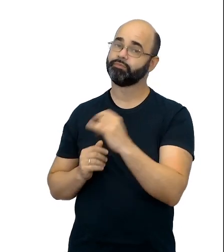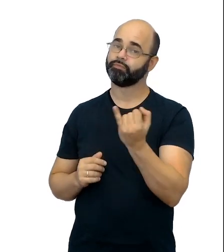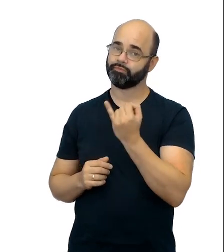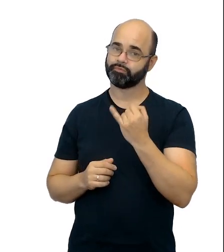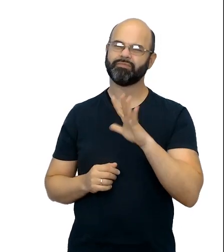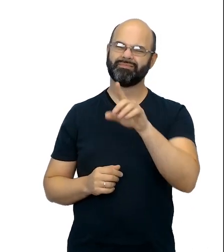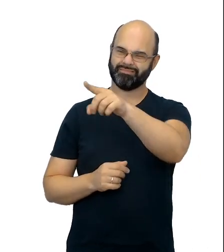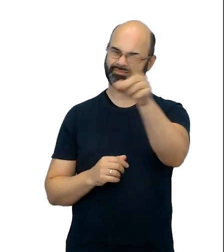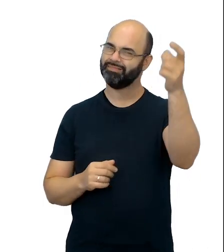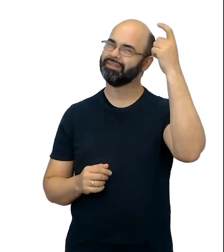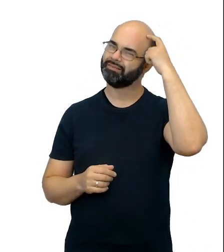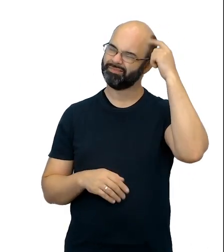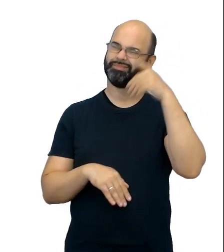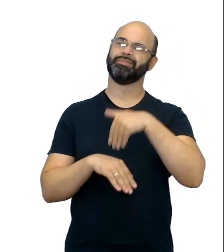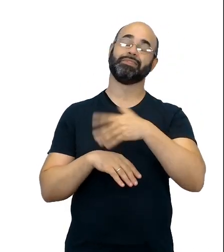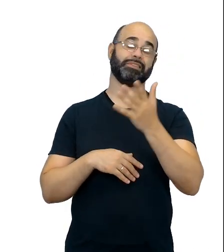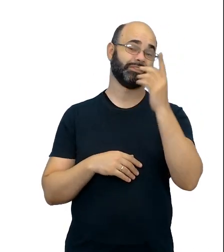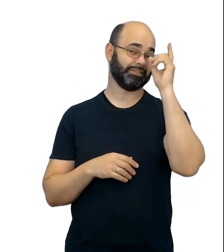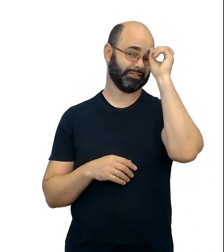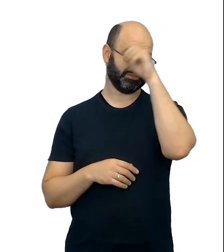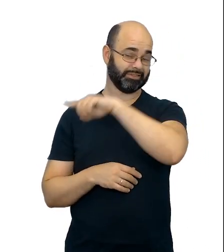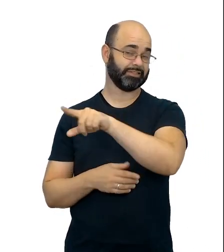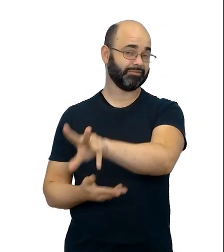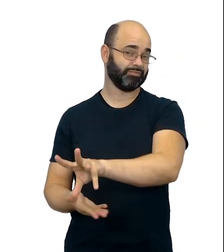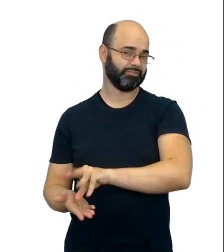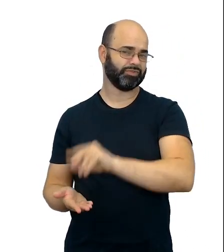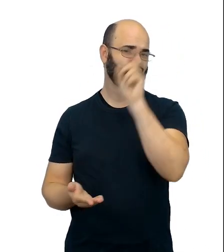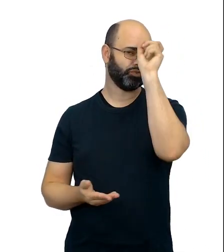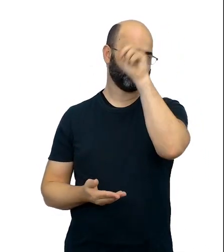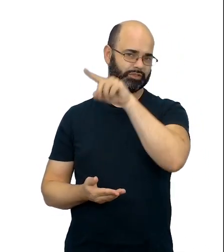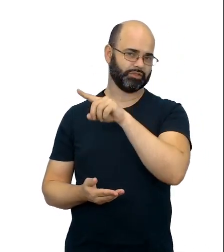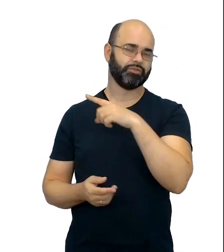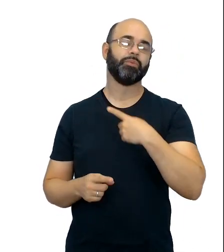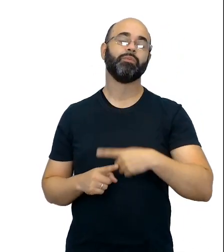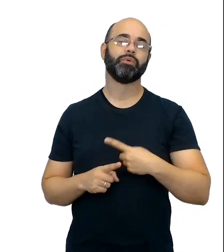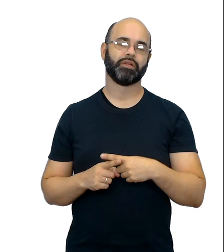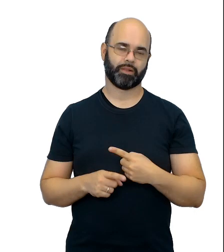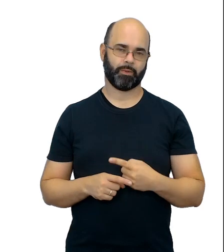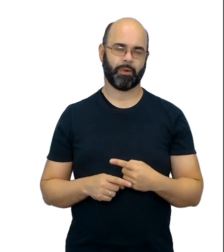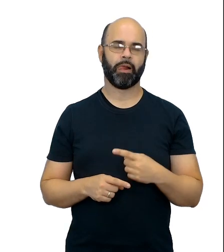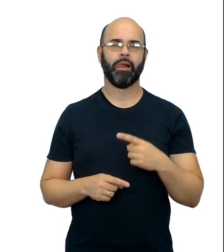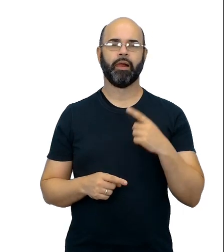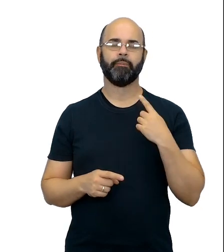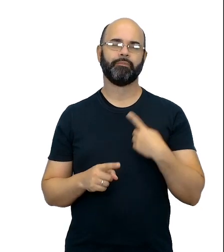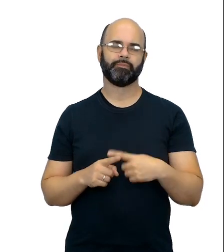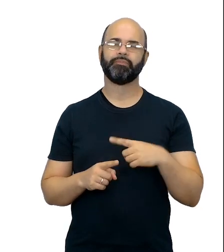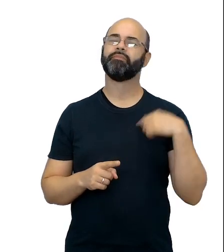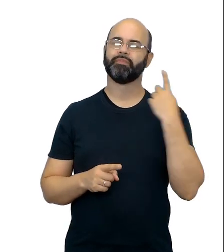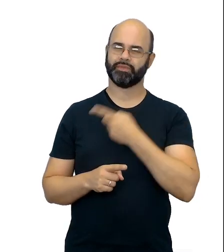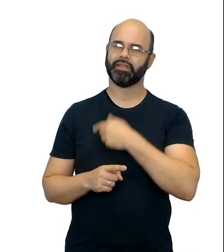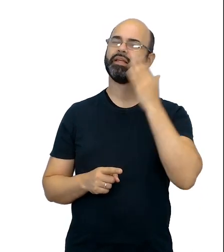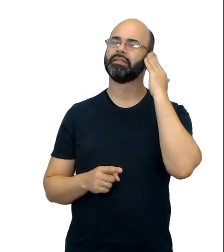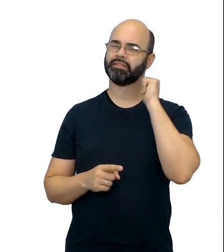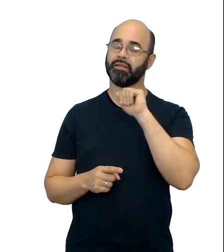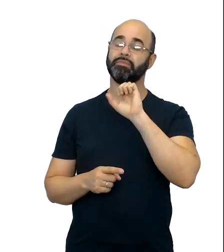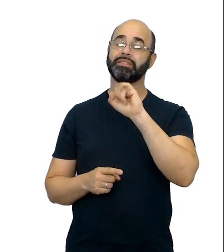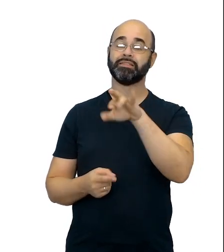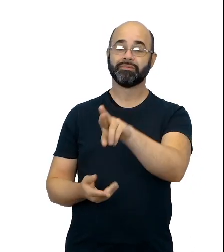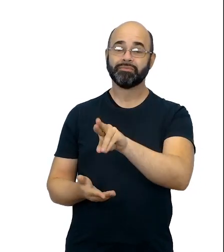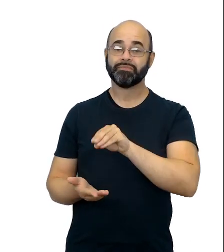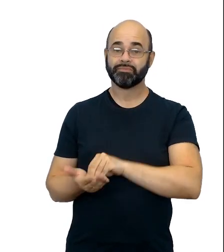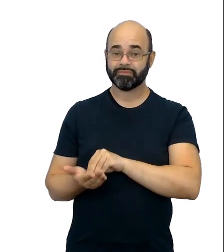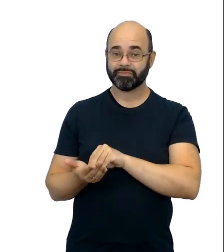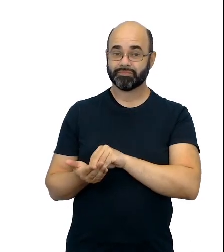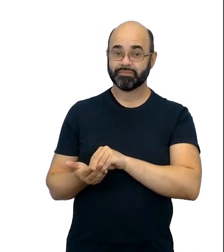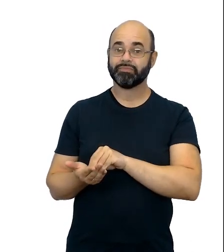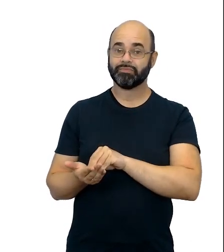difícil fazer com que eles registrem. Por quê? Porque a gente sabe que quando está registrado, a gente vê o erro